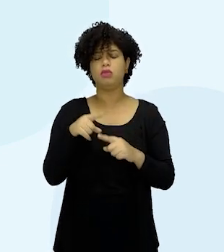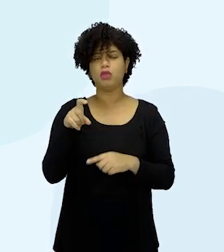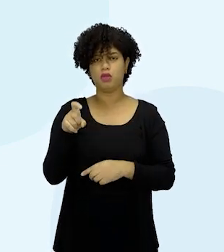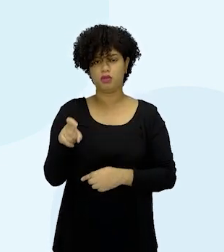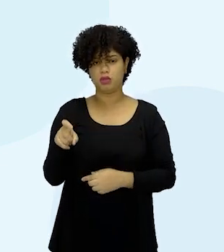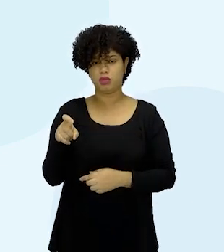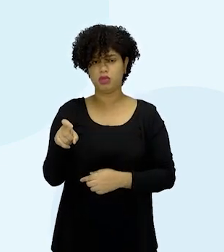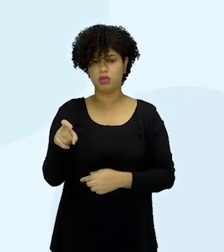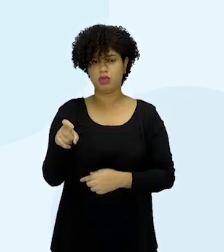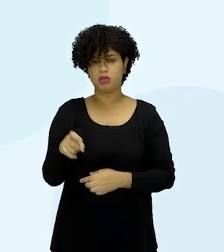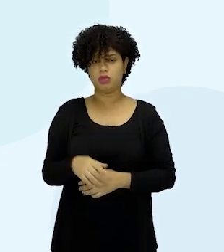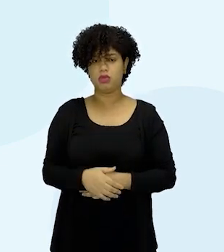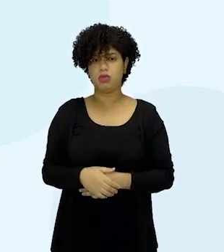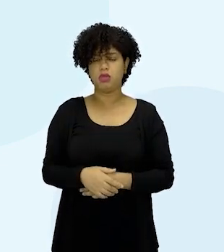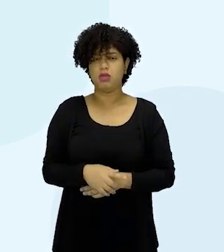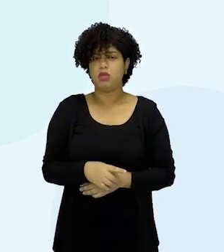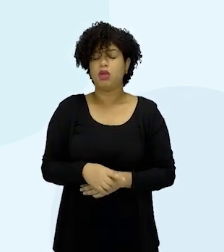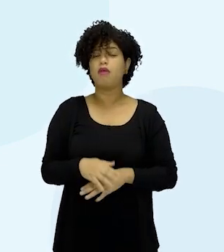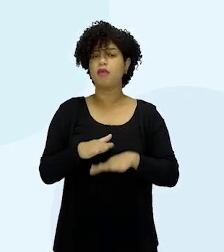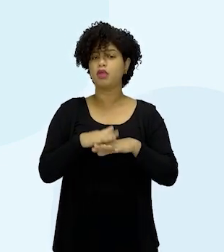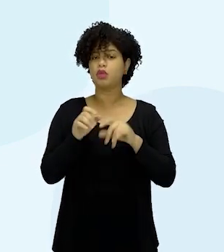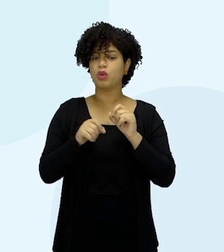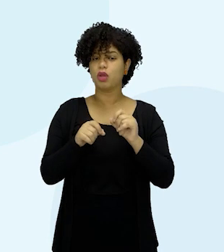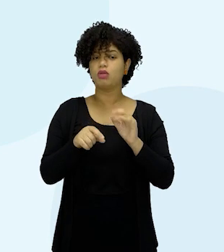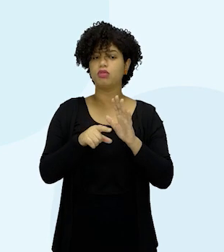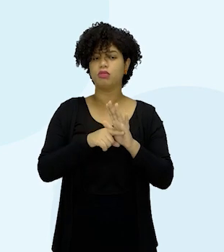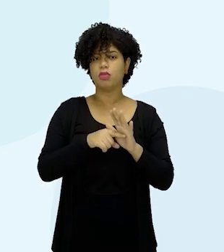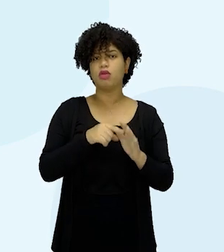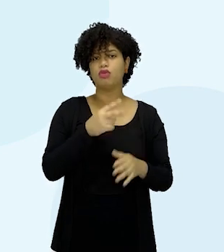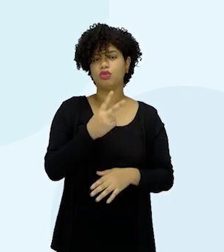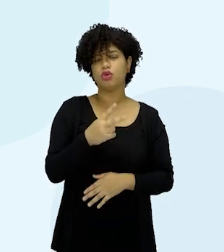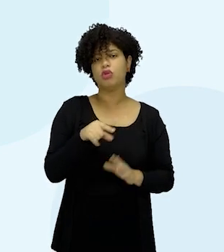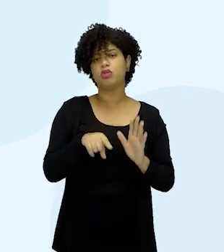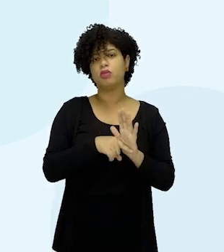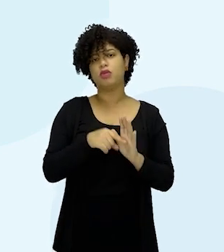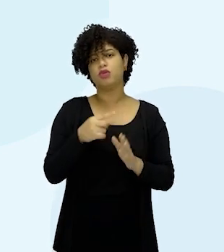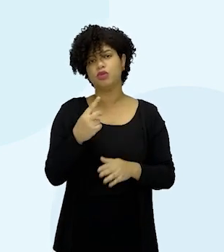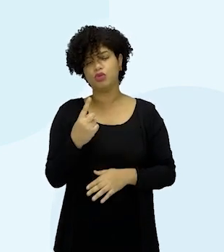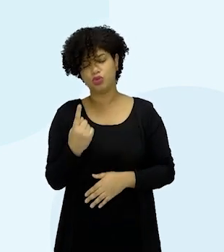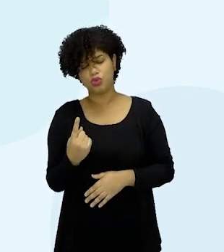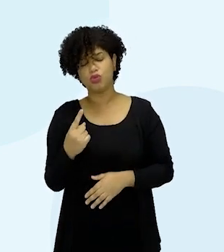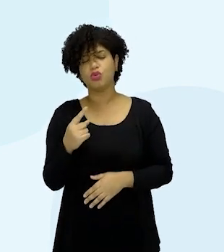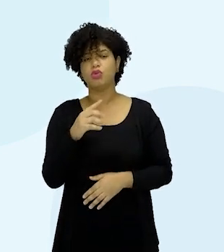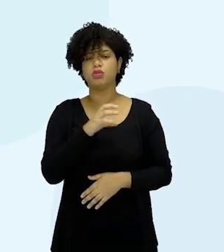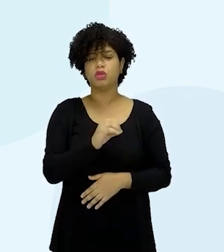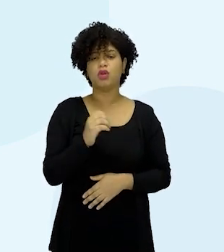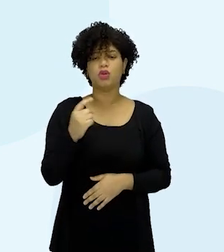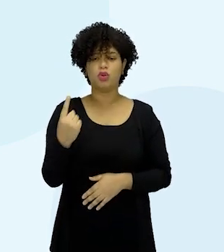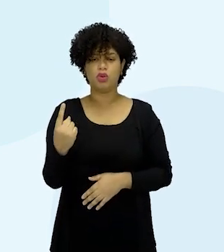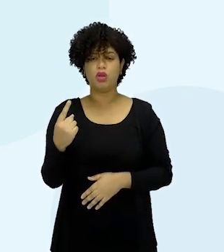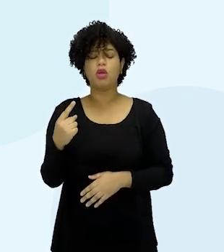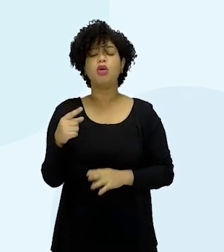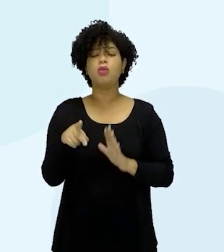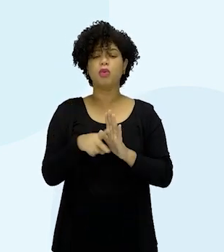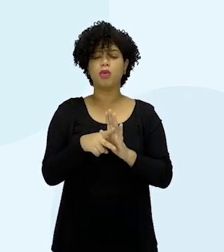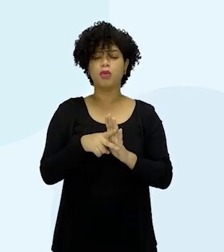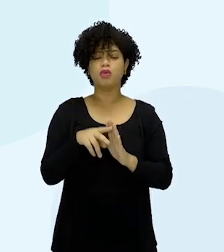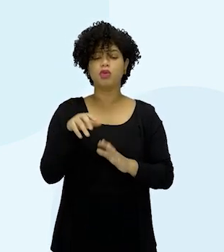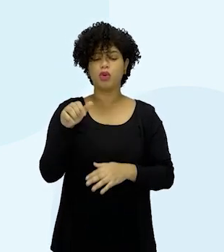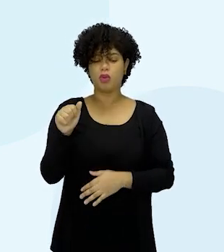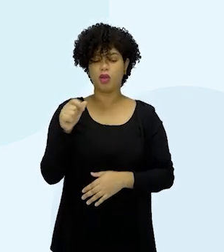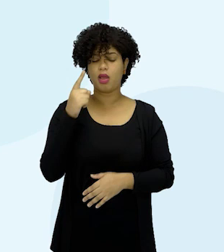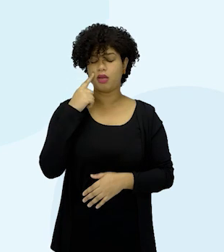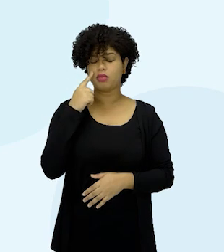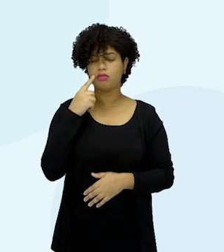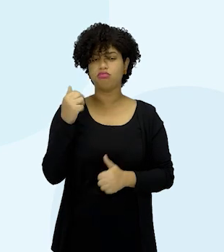vezes X. Então, o que você vai fazer? Vai pegar o menos 2, vai pegar o menos 1, vai pegar o 0 e 1, que são do conjunto A, e vão substituir lá na